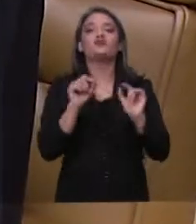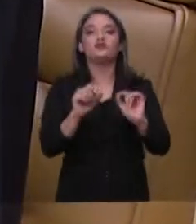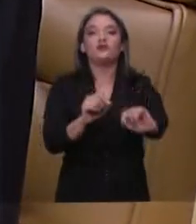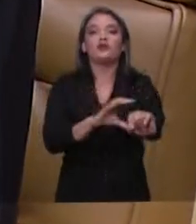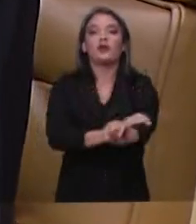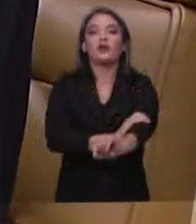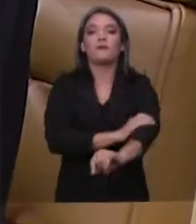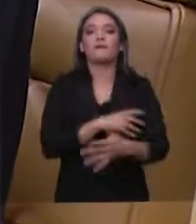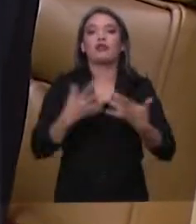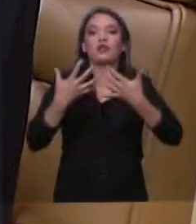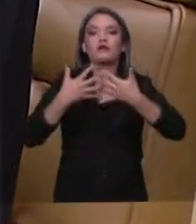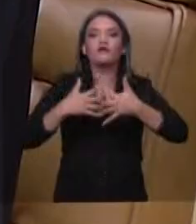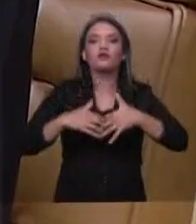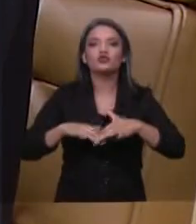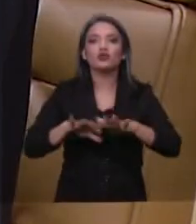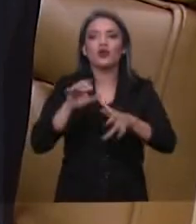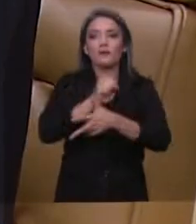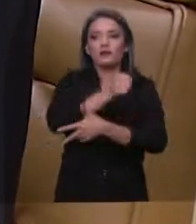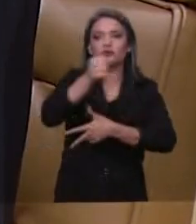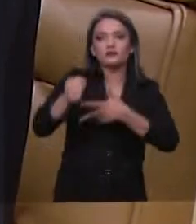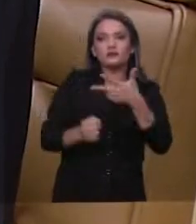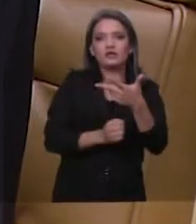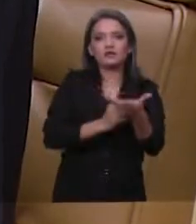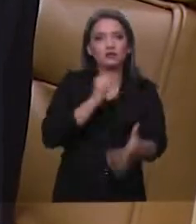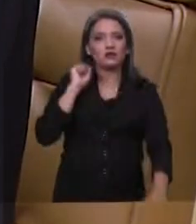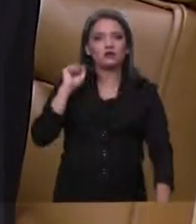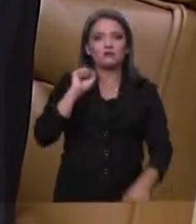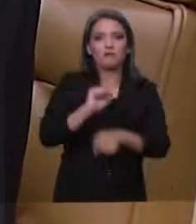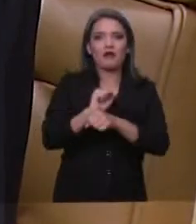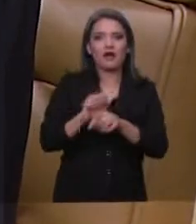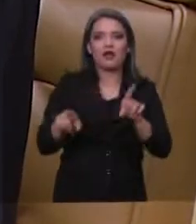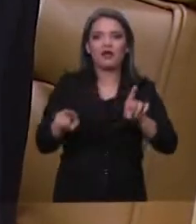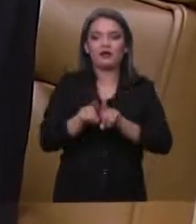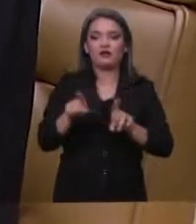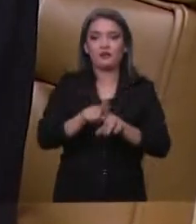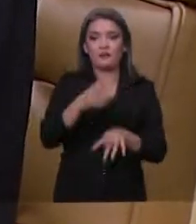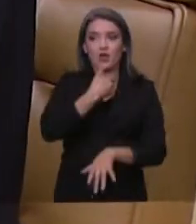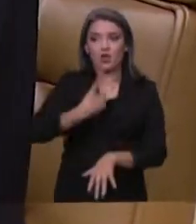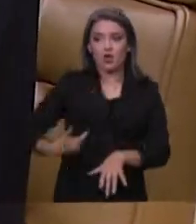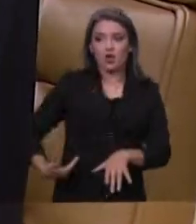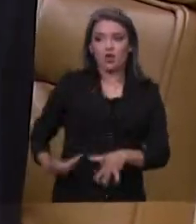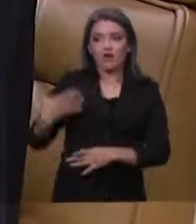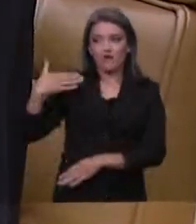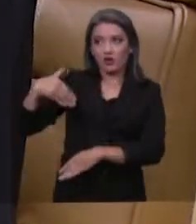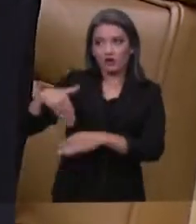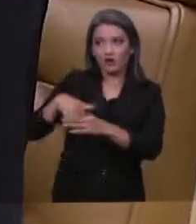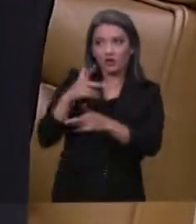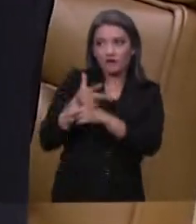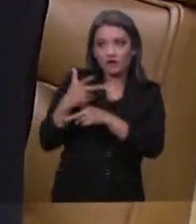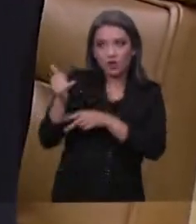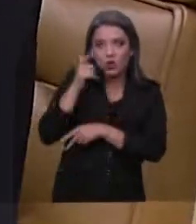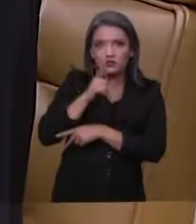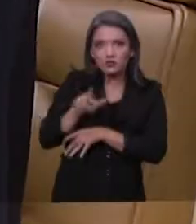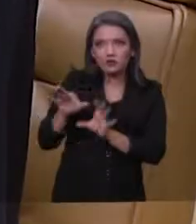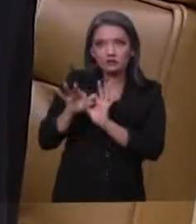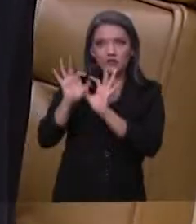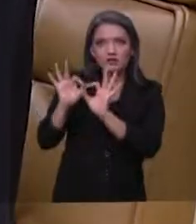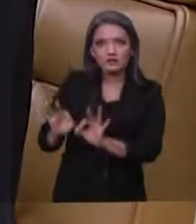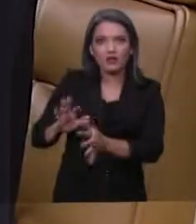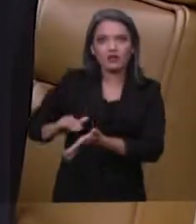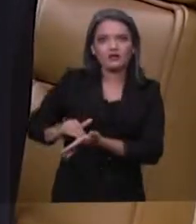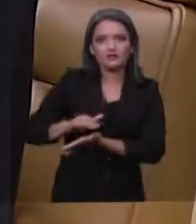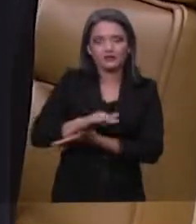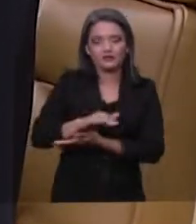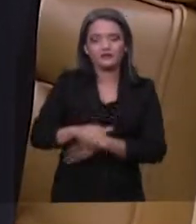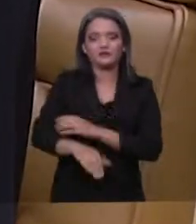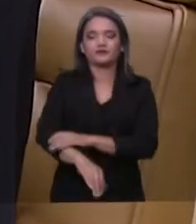poderes constituídos e à destituição do governo legitimamente vencedor das eleições. instigava-se as Forças Armadas o tempo todo